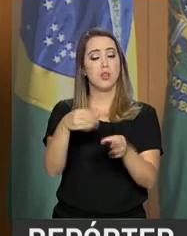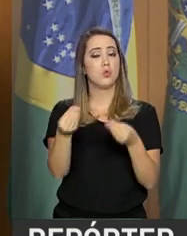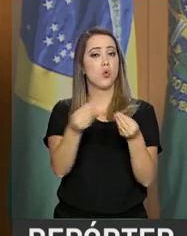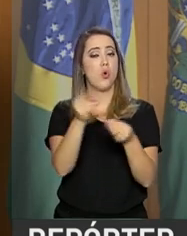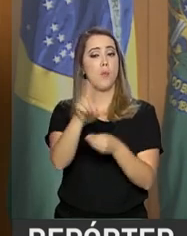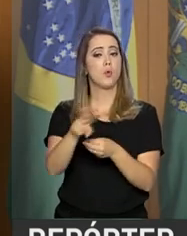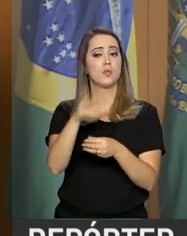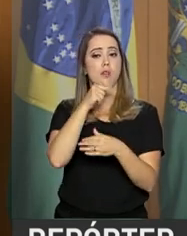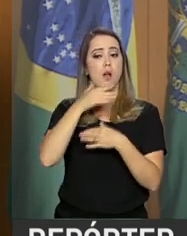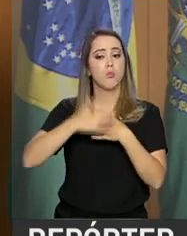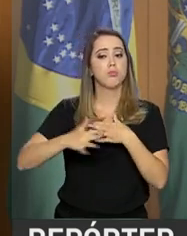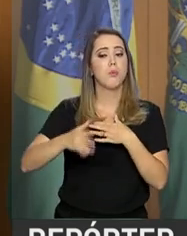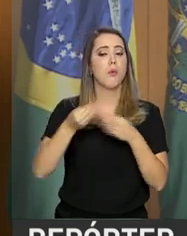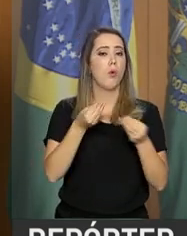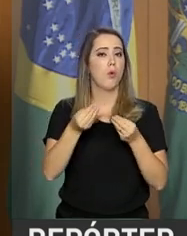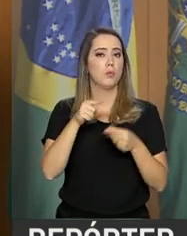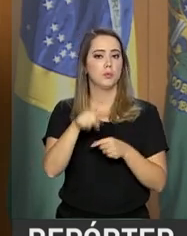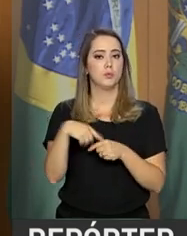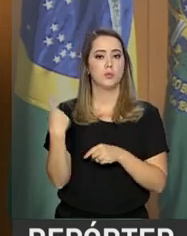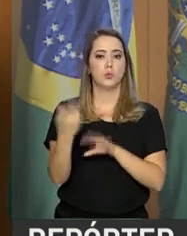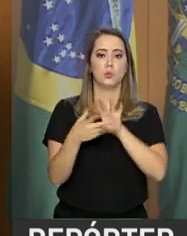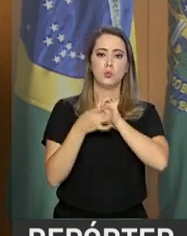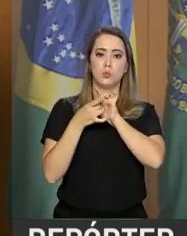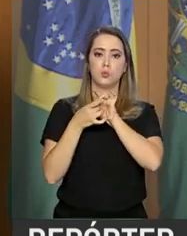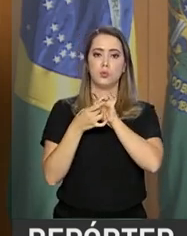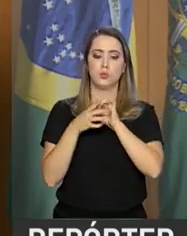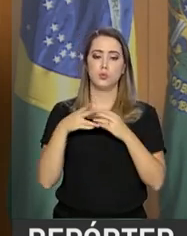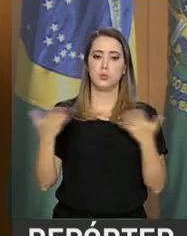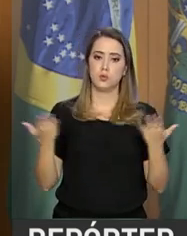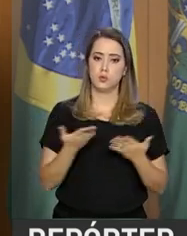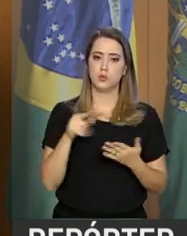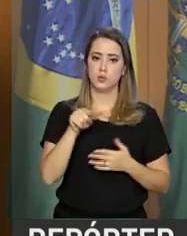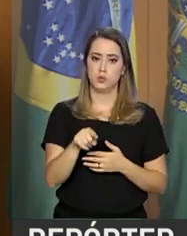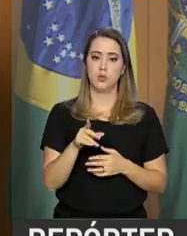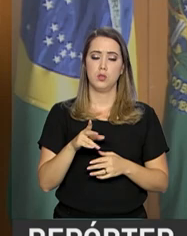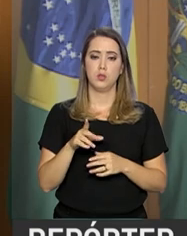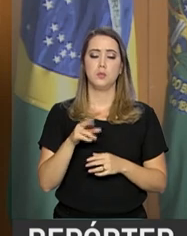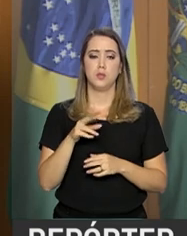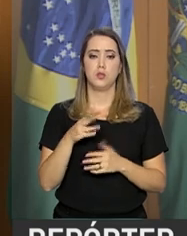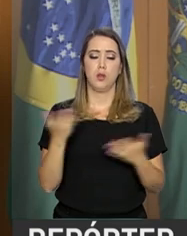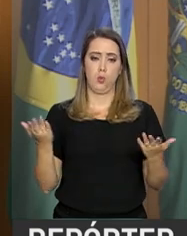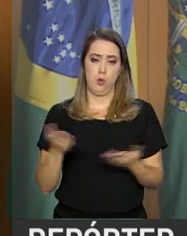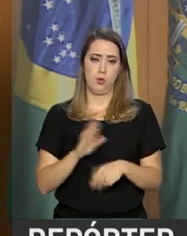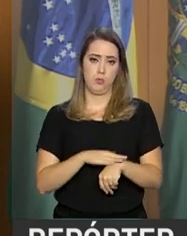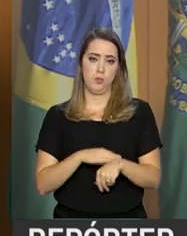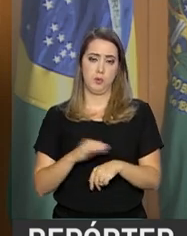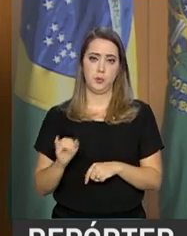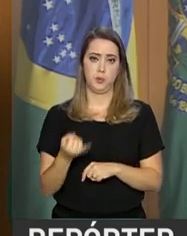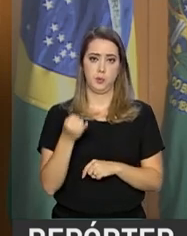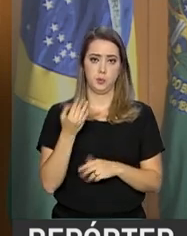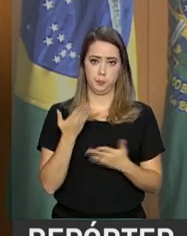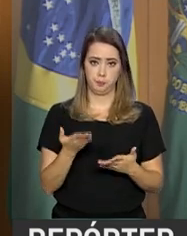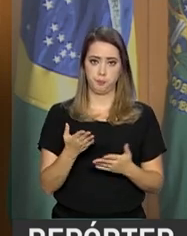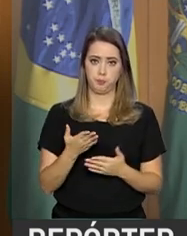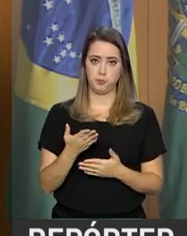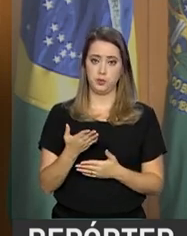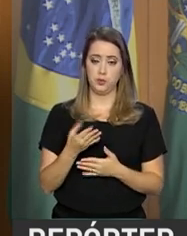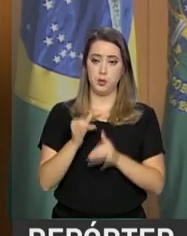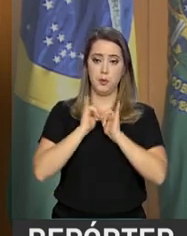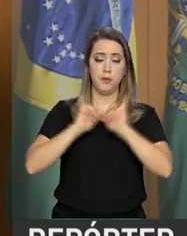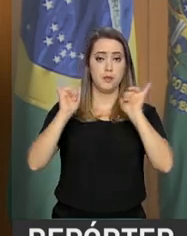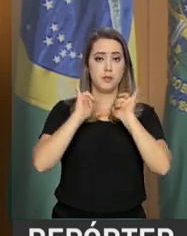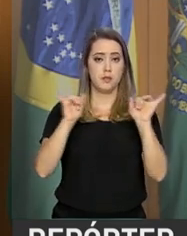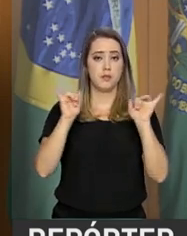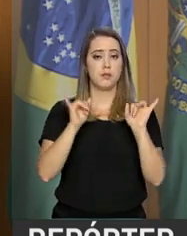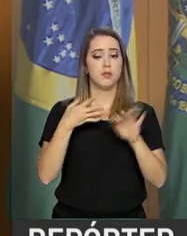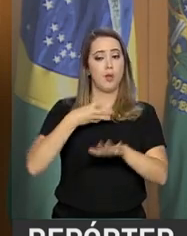essa é uma causa que nos une eu aproveito até esta ocasião para compartilhar uma notícia